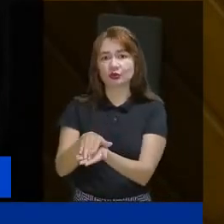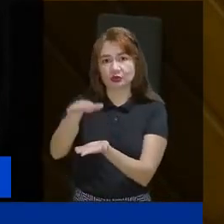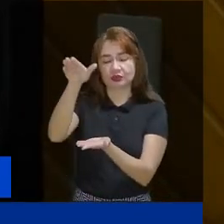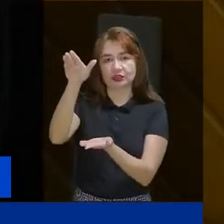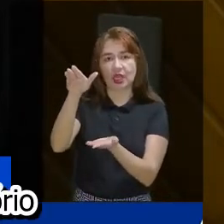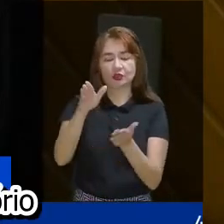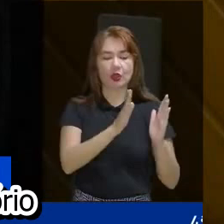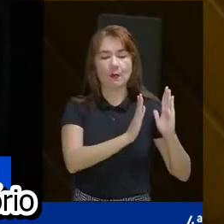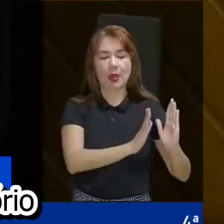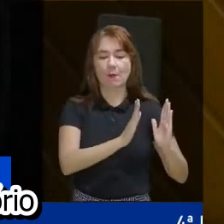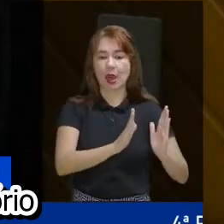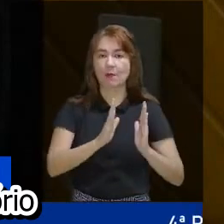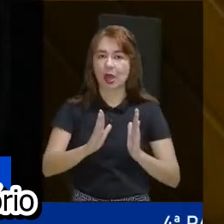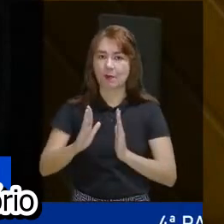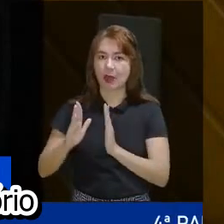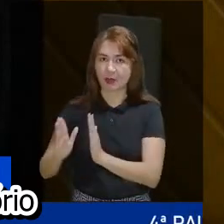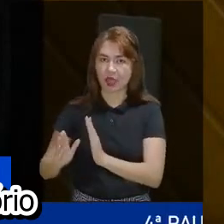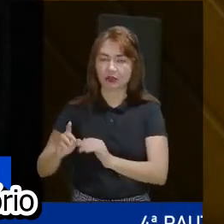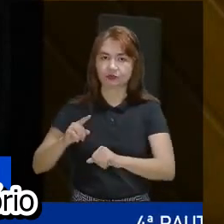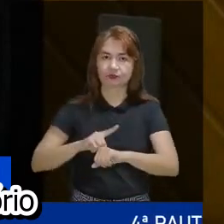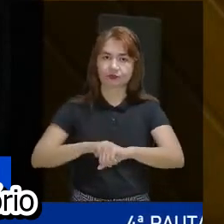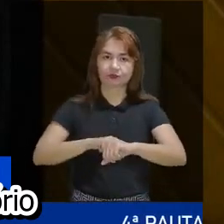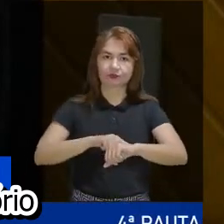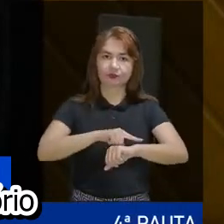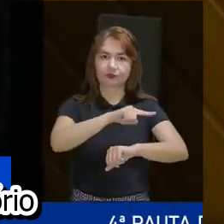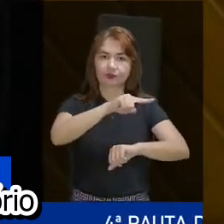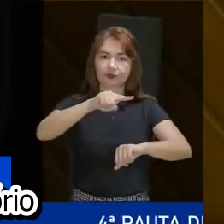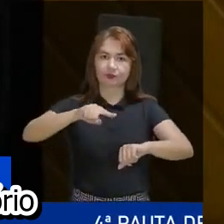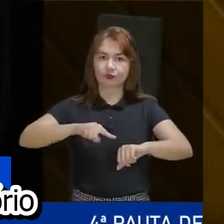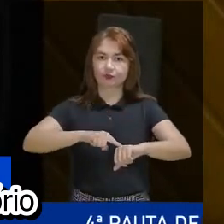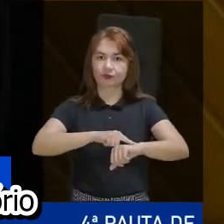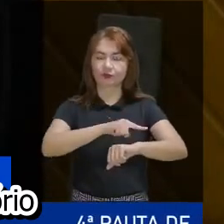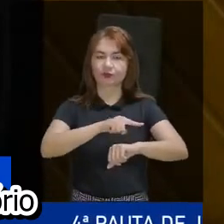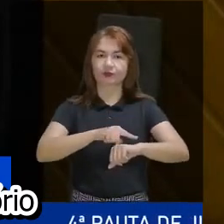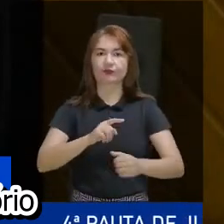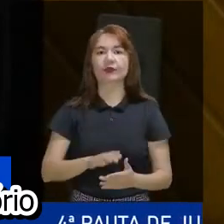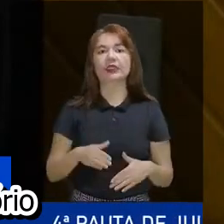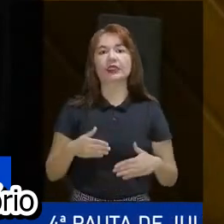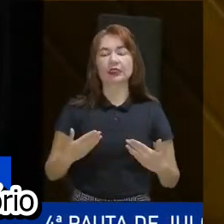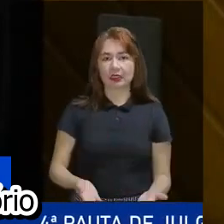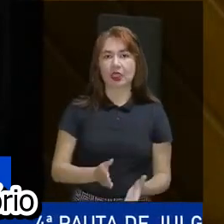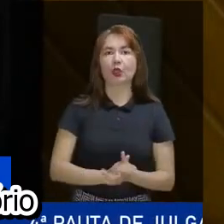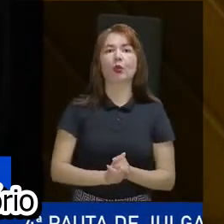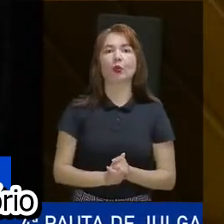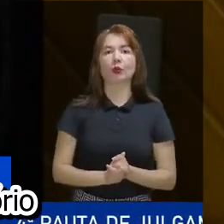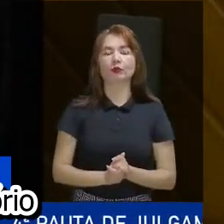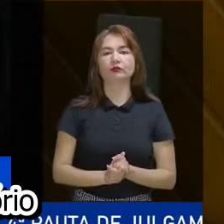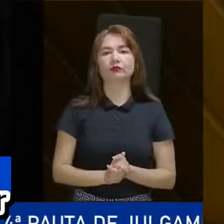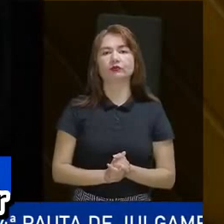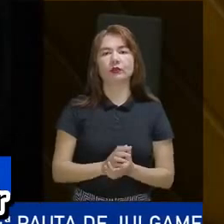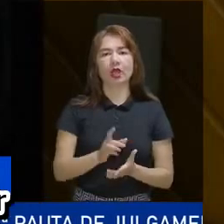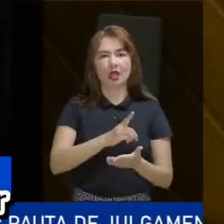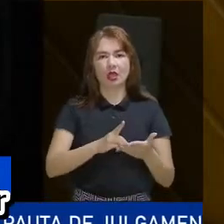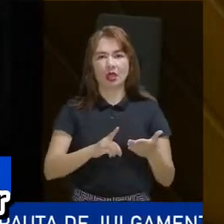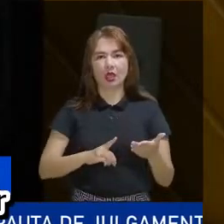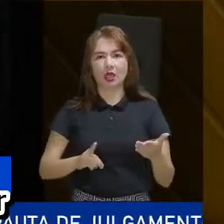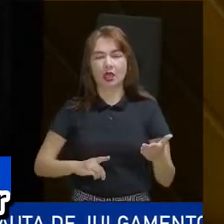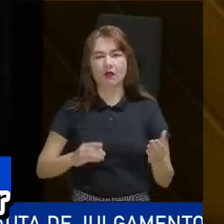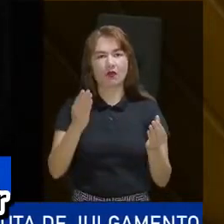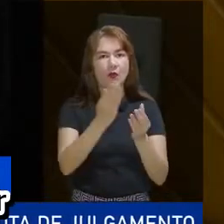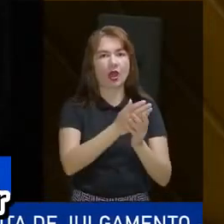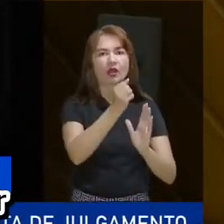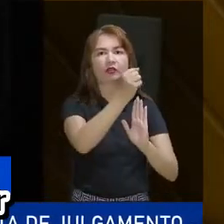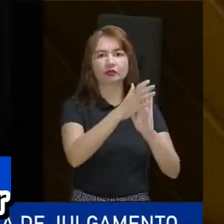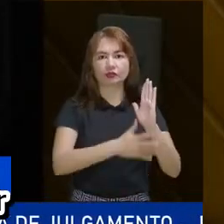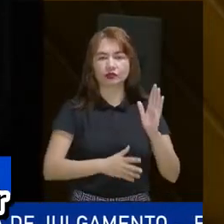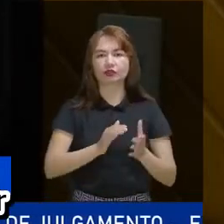cronológica. Portanto, não havendo ponto omisso, contraditório e tampouco obscuro que imponha a declaração, não tendo os embargos o